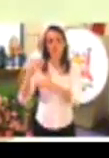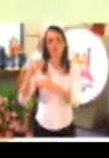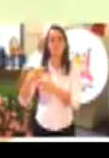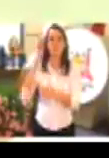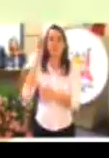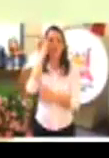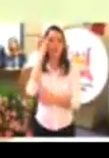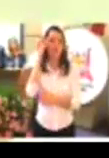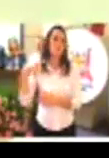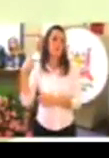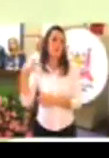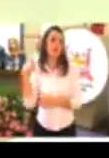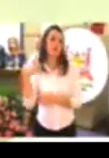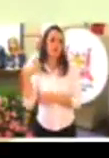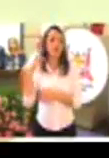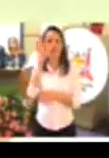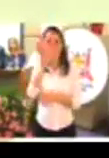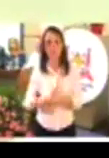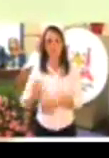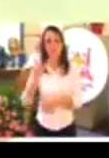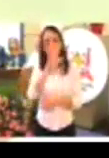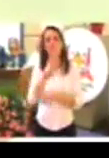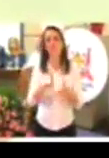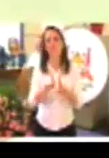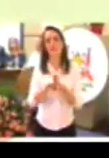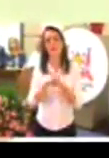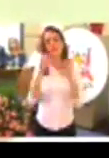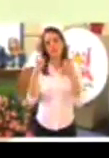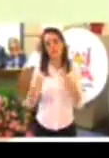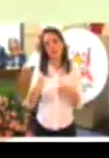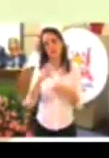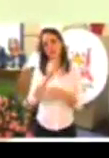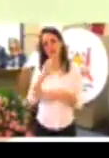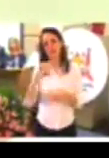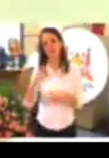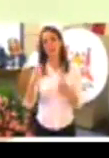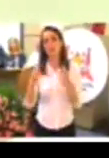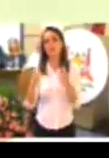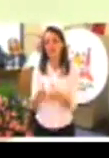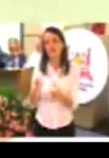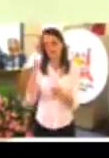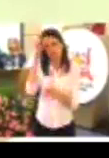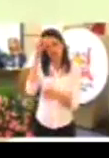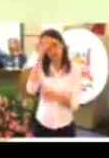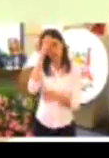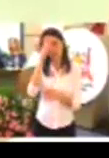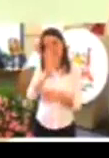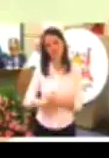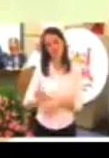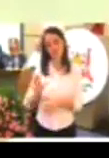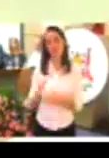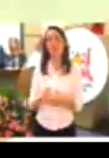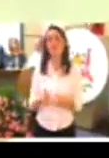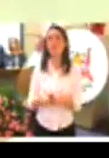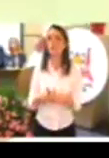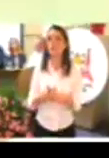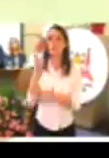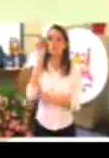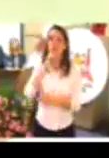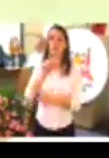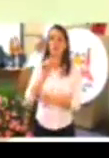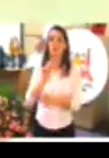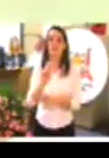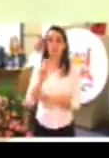realidade política nacional, regional e, mais importante, local. Trata-se de uma